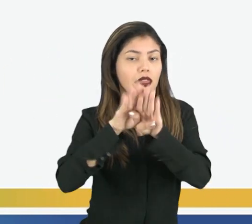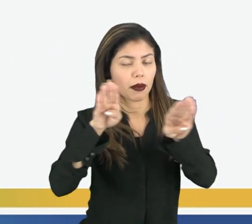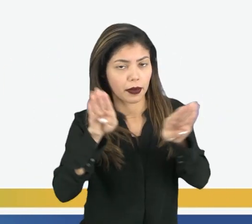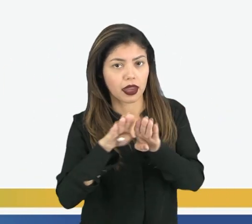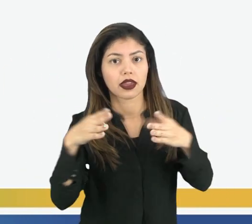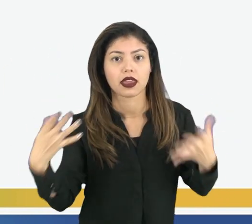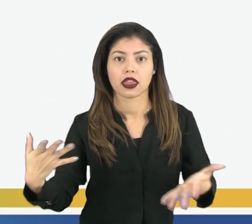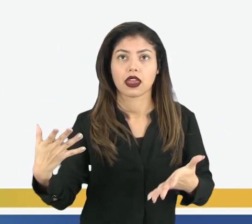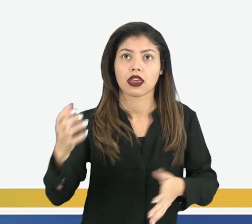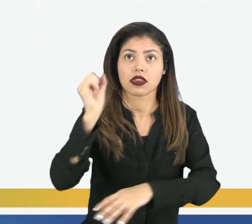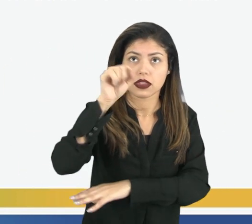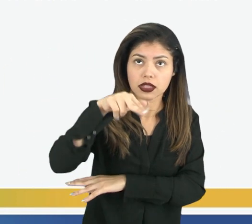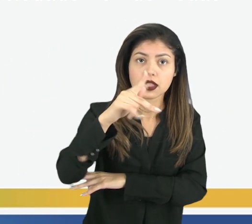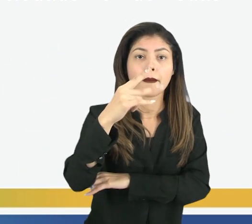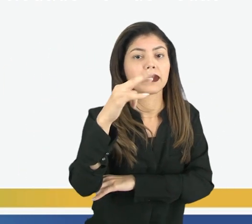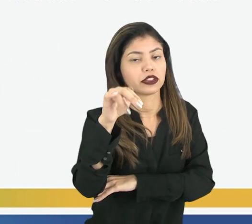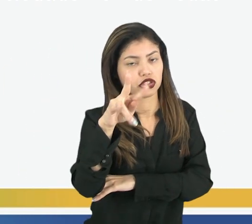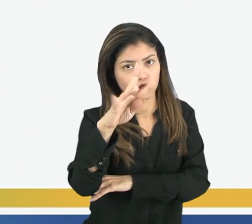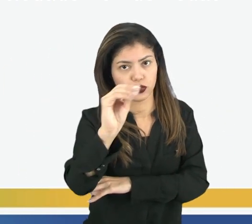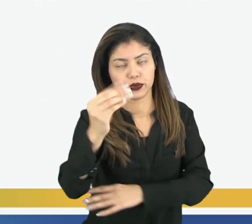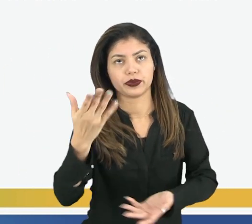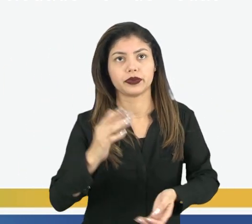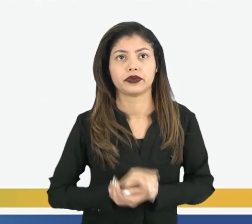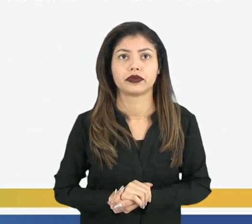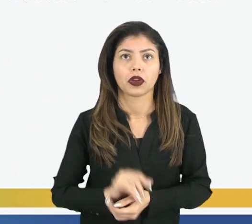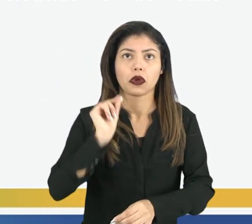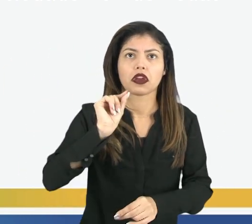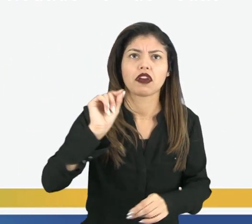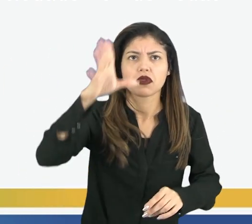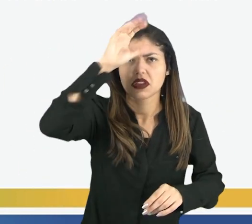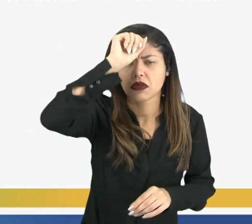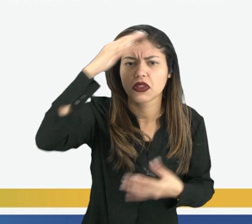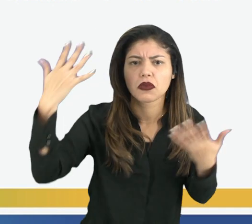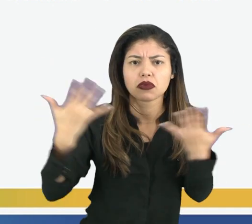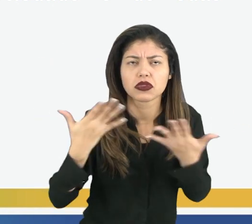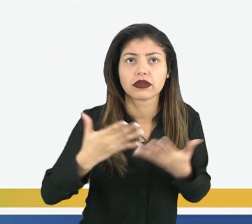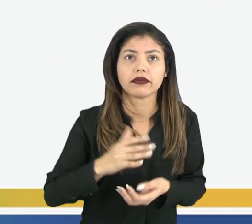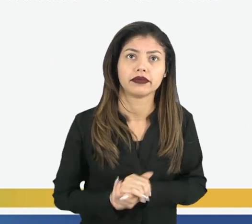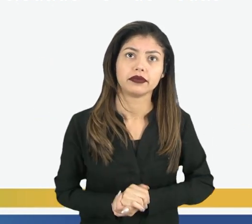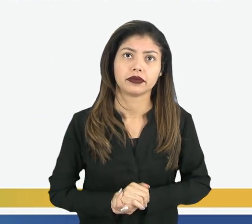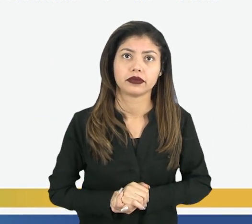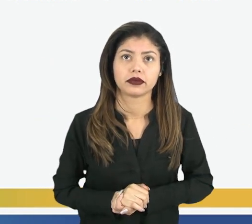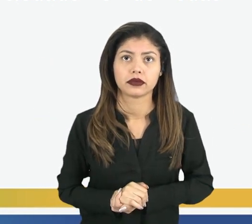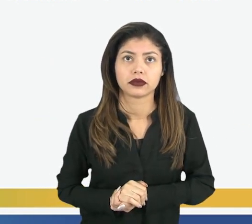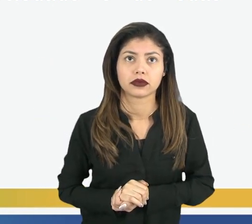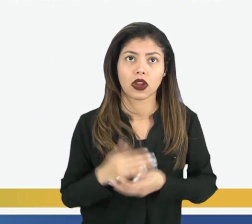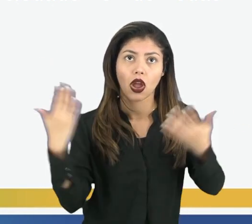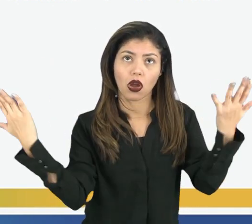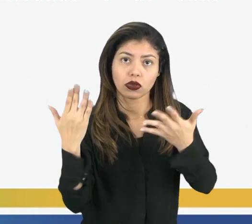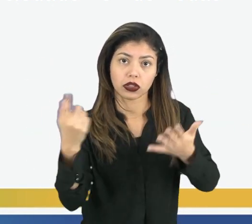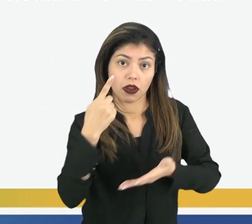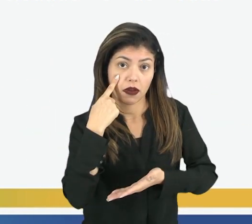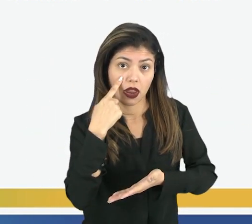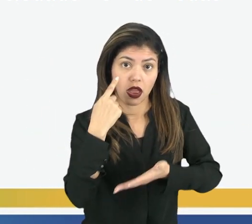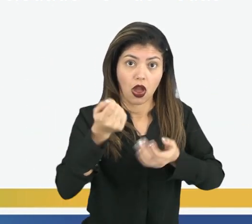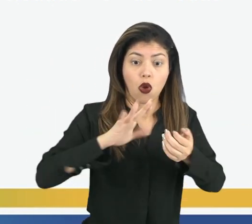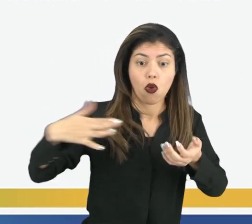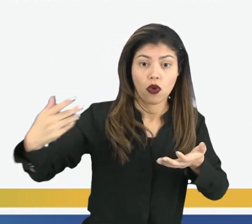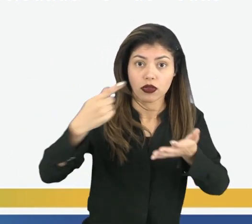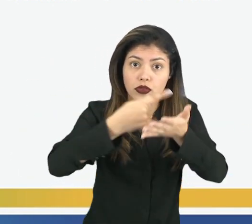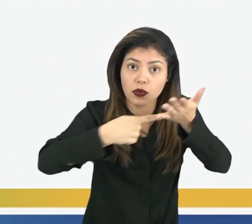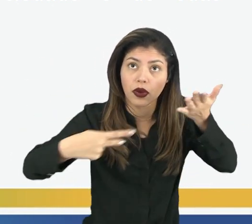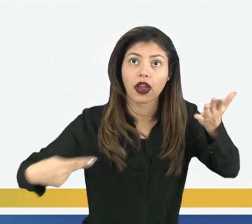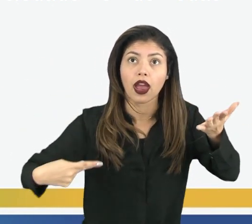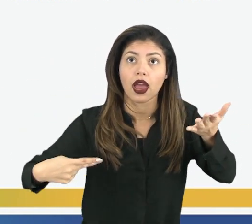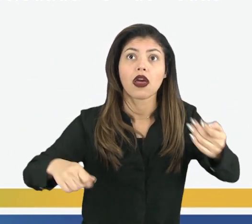os recursos semânticos. E o que nós vamos aprender hoje? Então vamos lá. Hoje nós veremos o quanto os